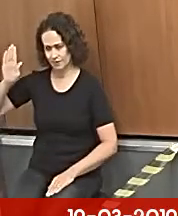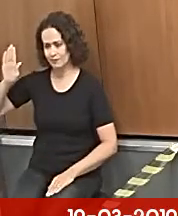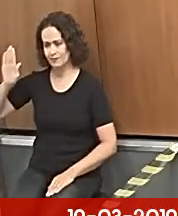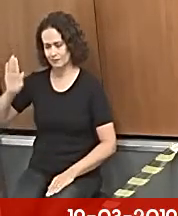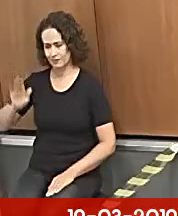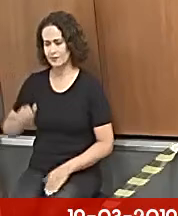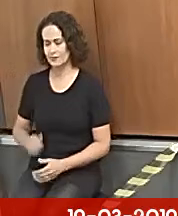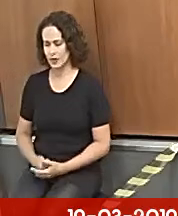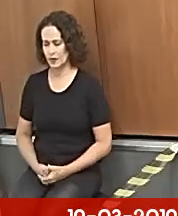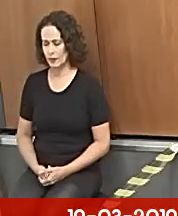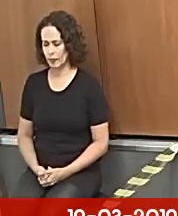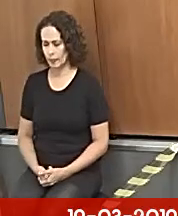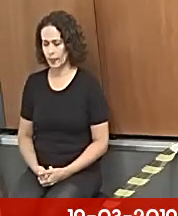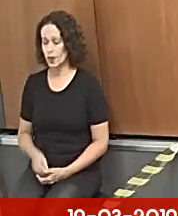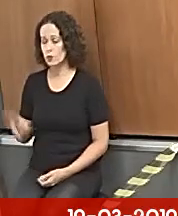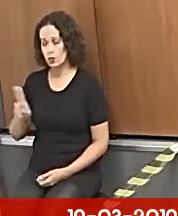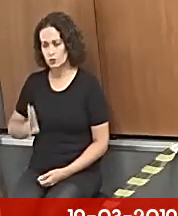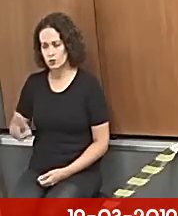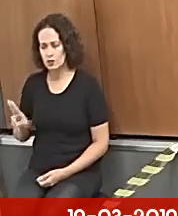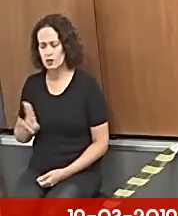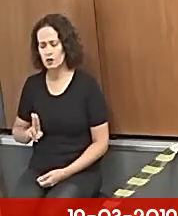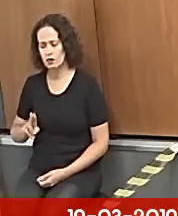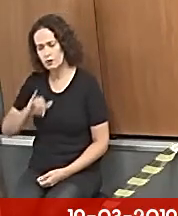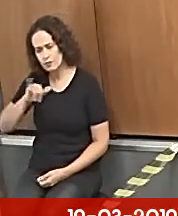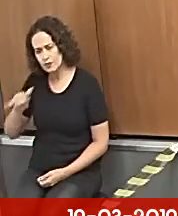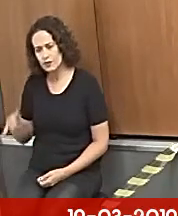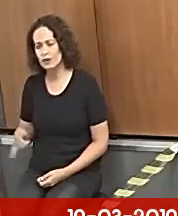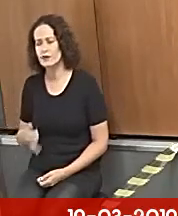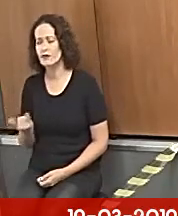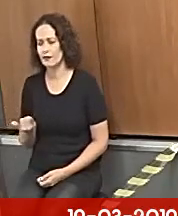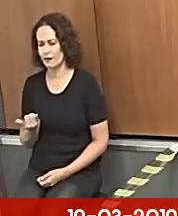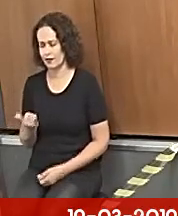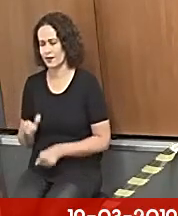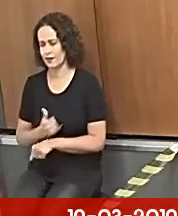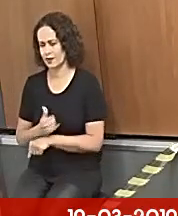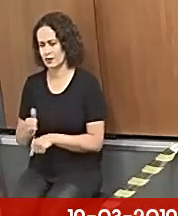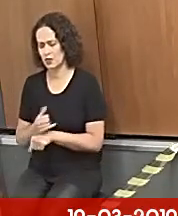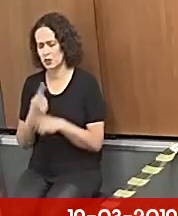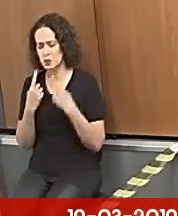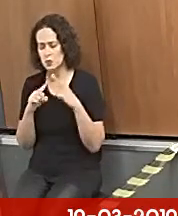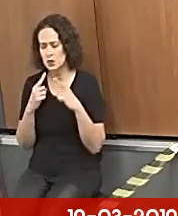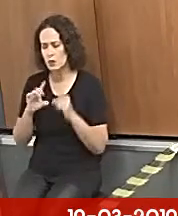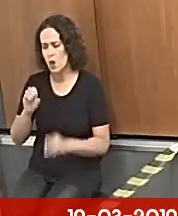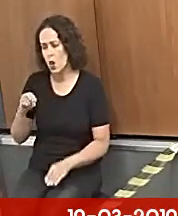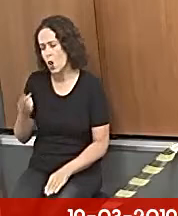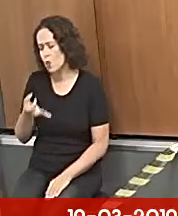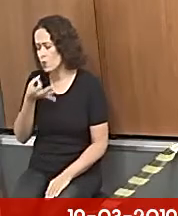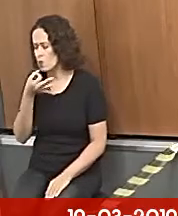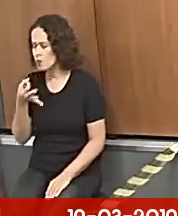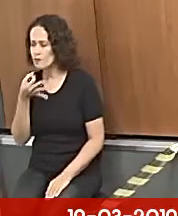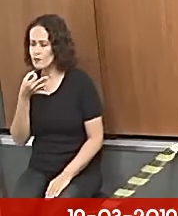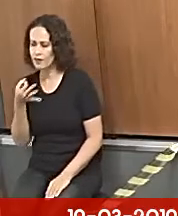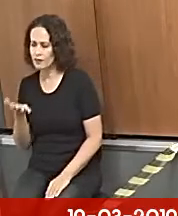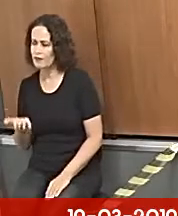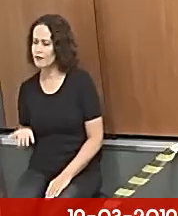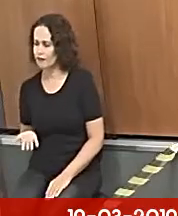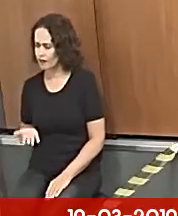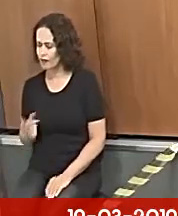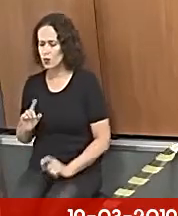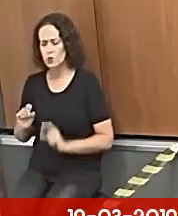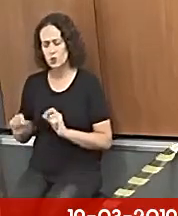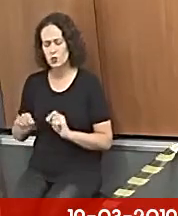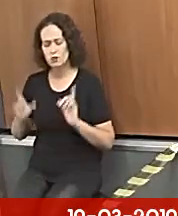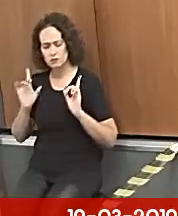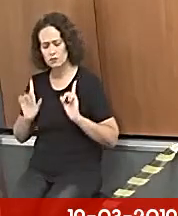estar conosco usando a palavra e trazendo a sua é o reclamação a sua opinião a sua particularidade o